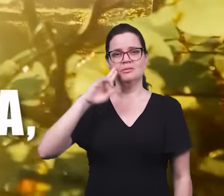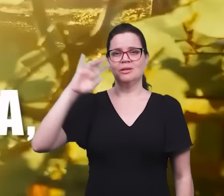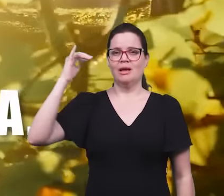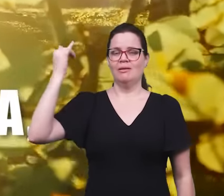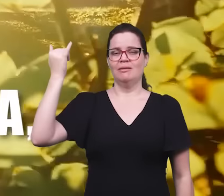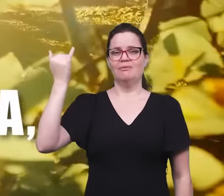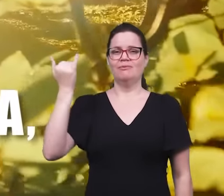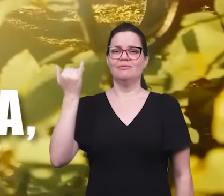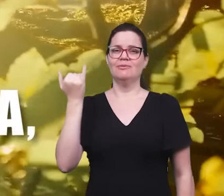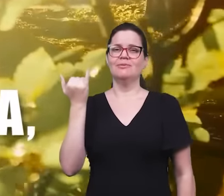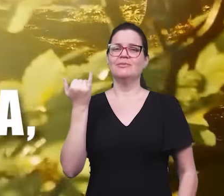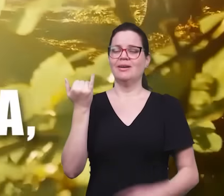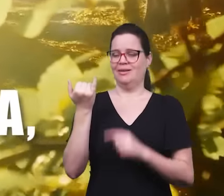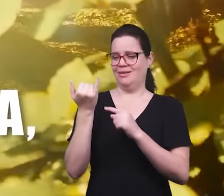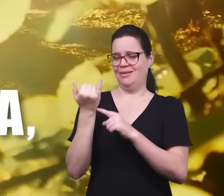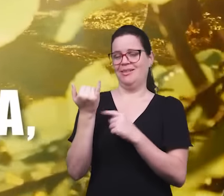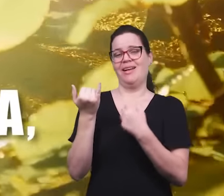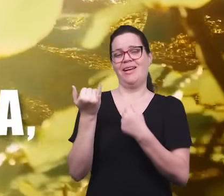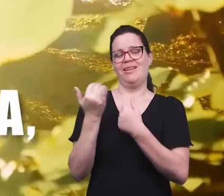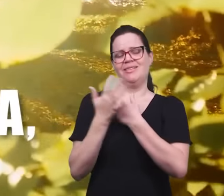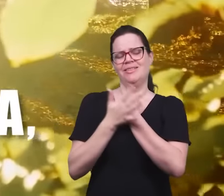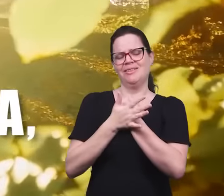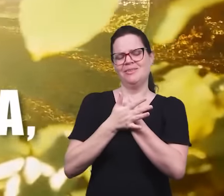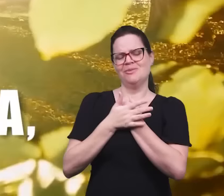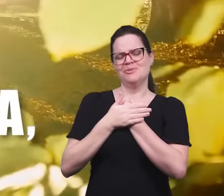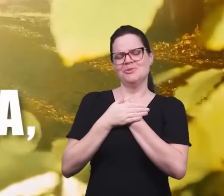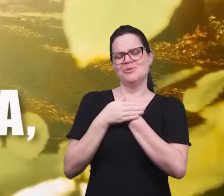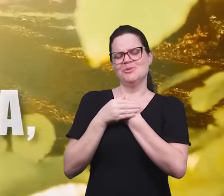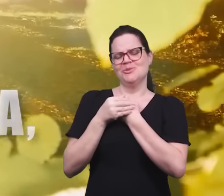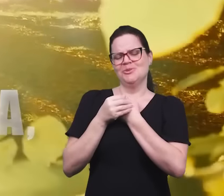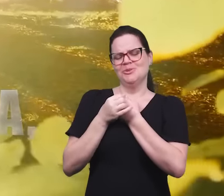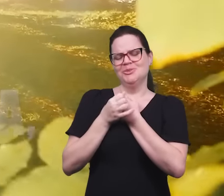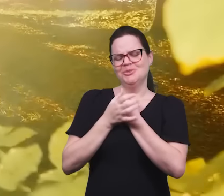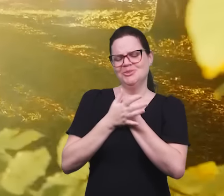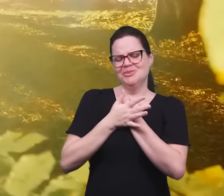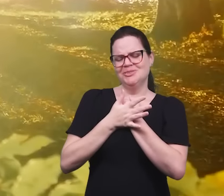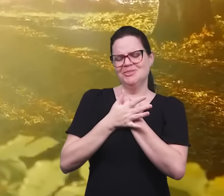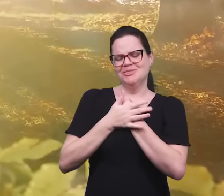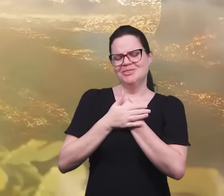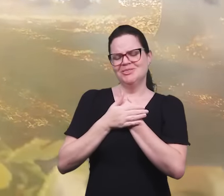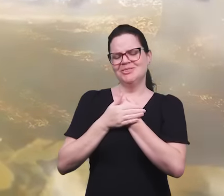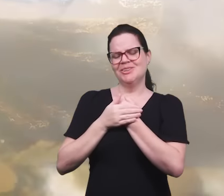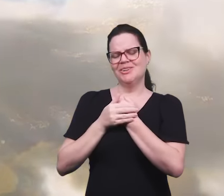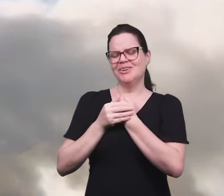Só uma voz me consola,